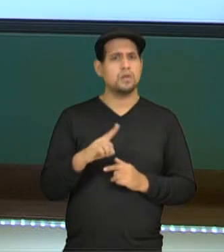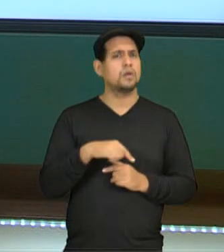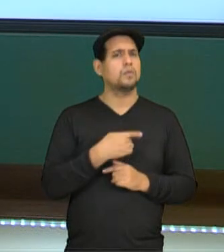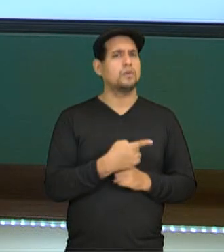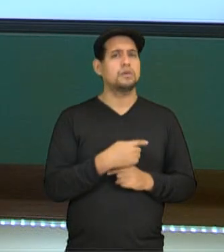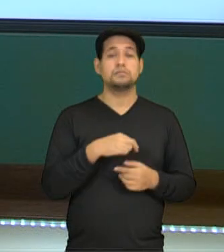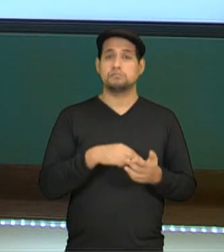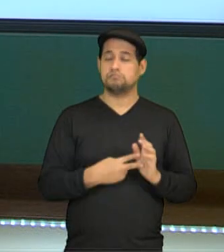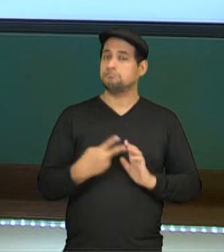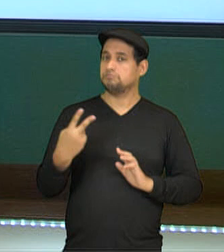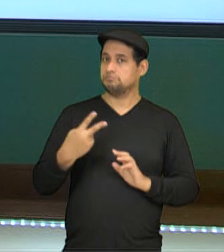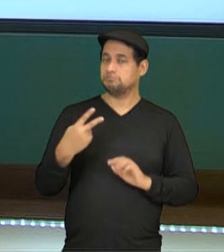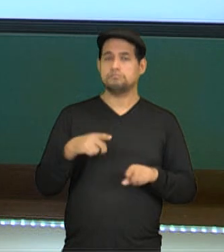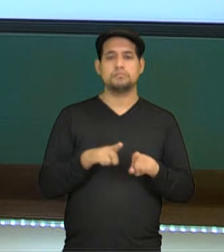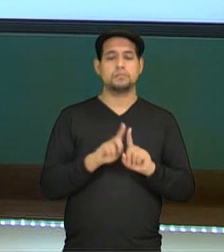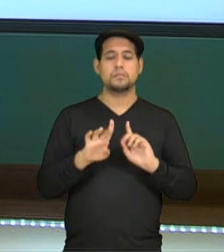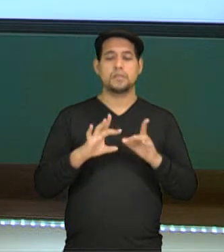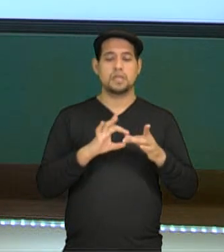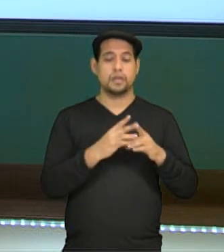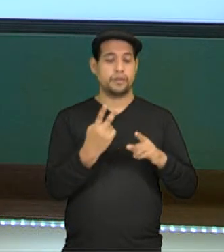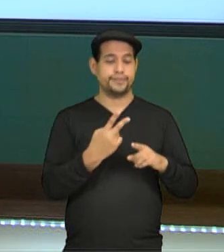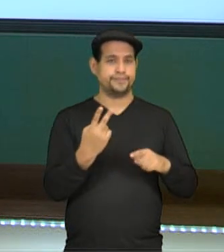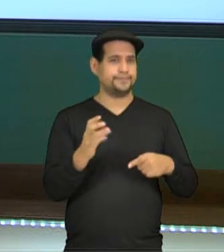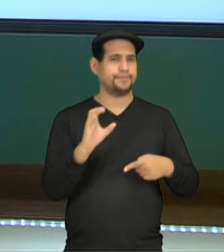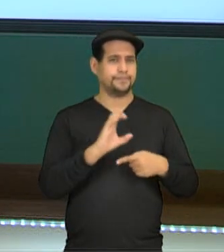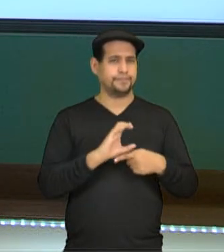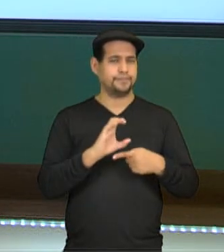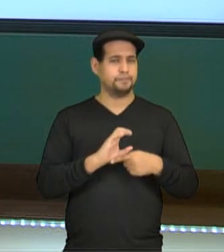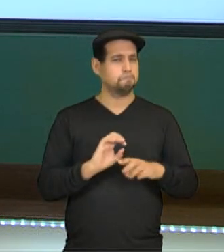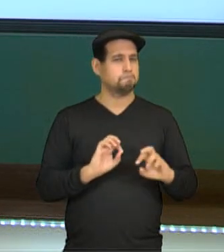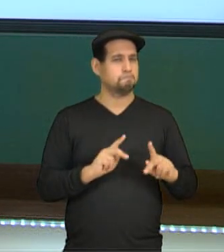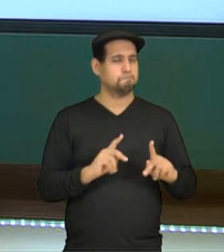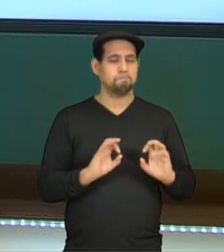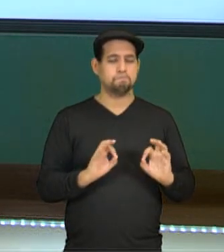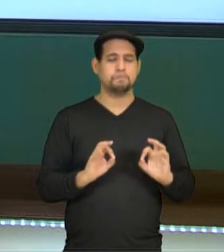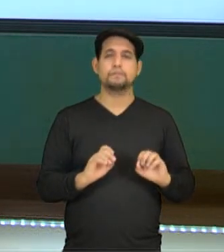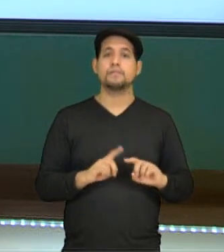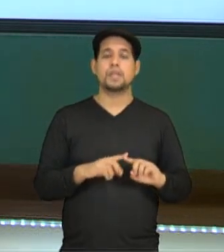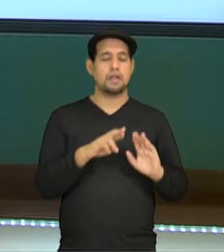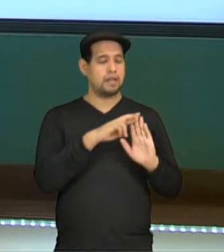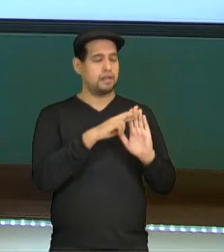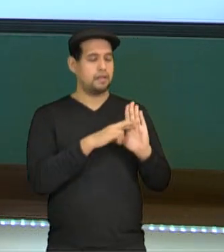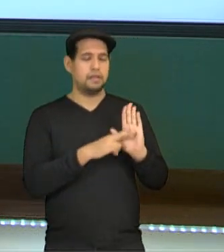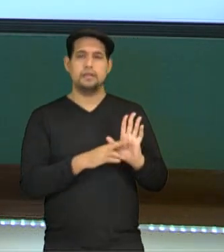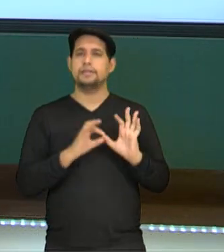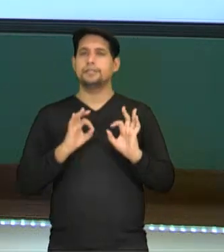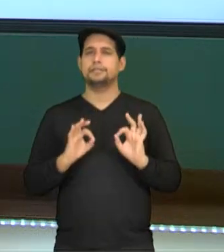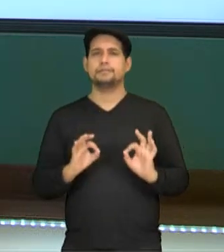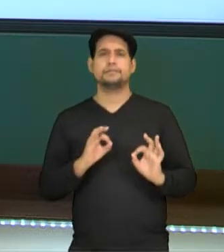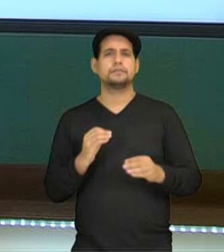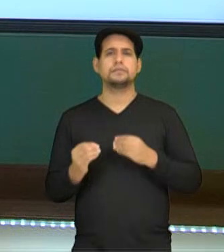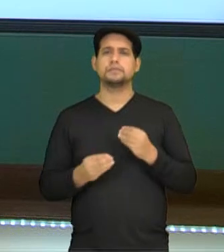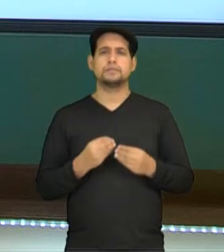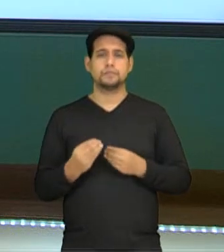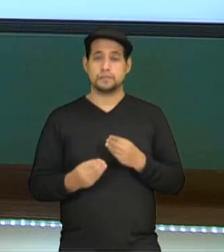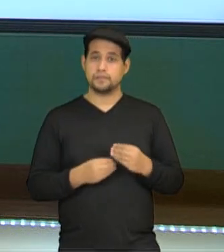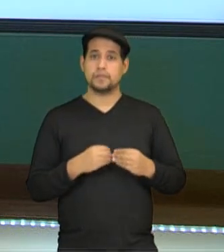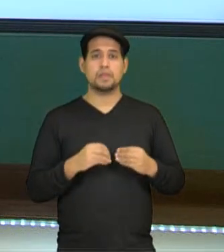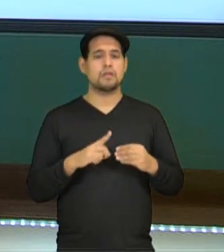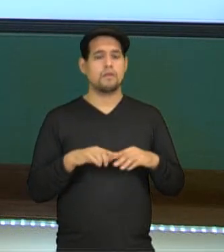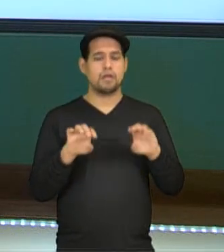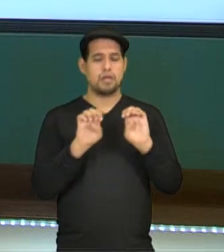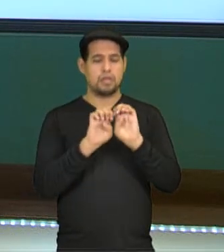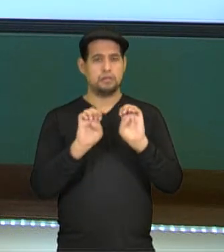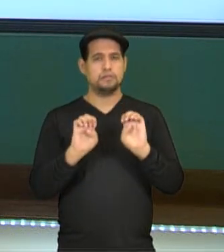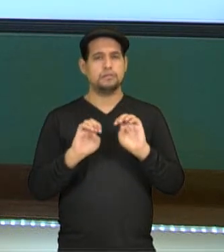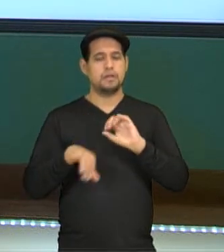professor, secundário, está ligado a outros 2 carbonos. Muito bem, a regra segue com esta